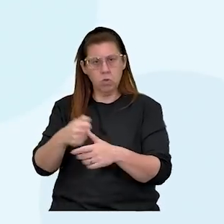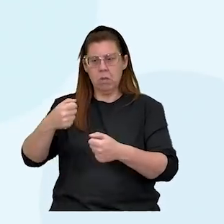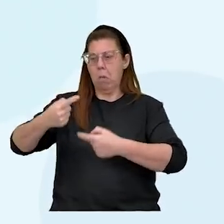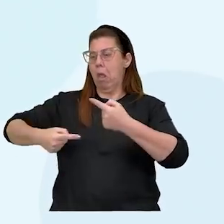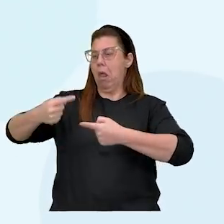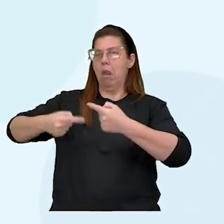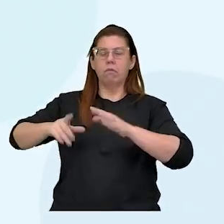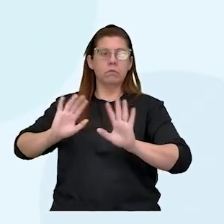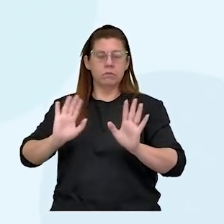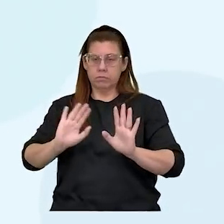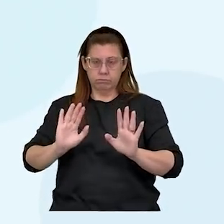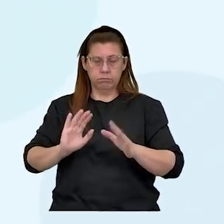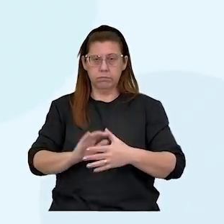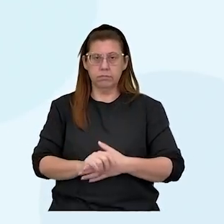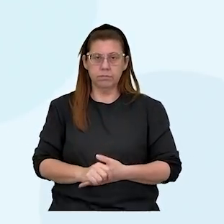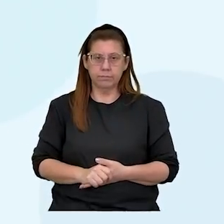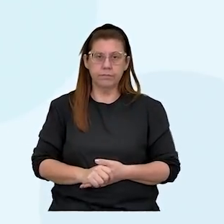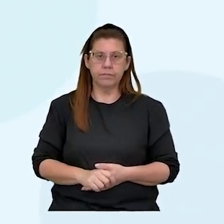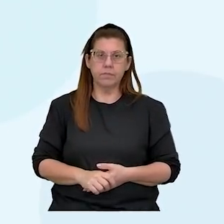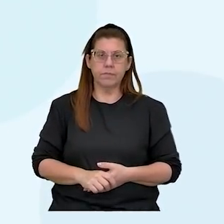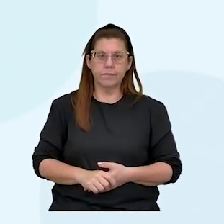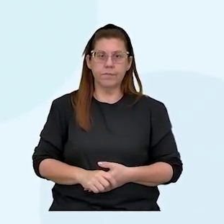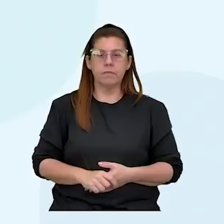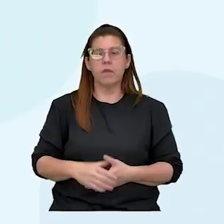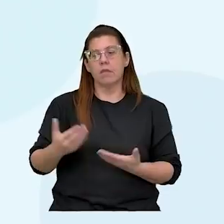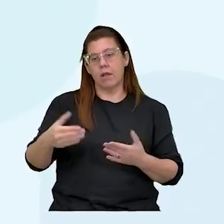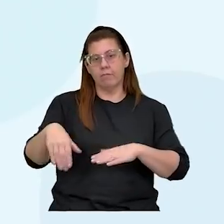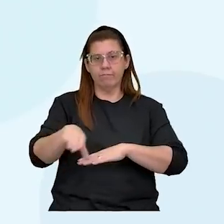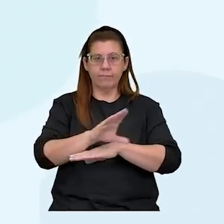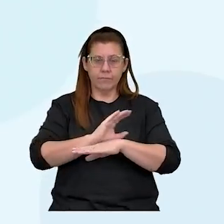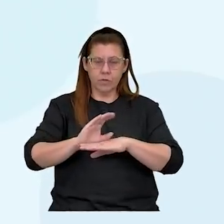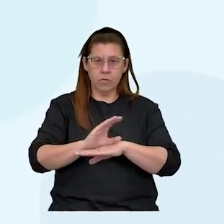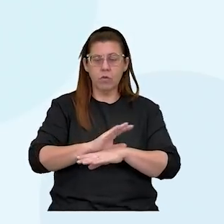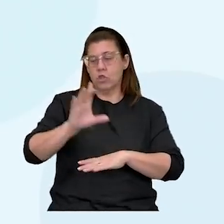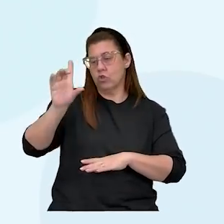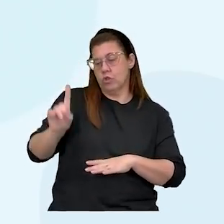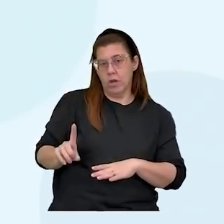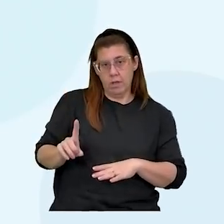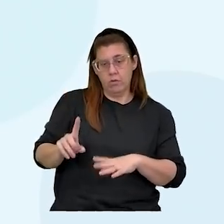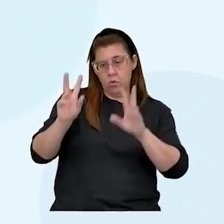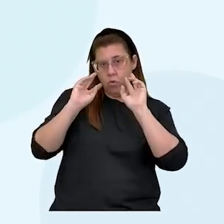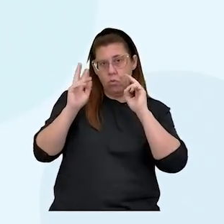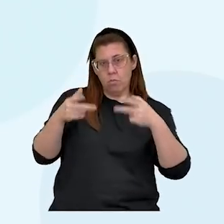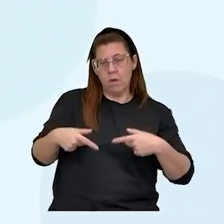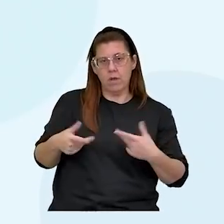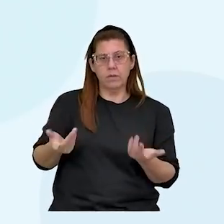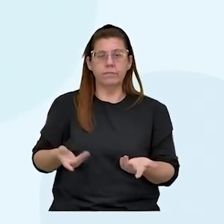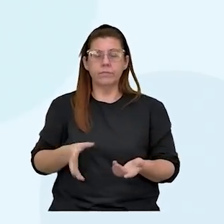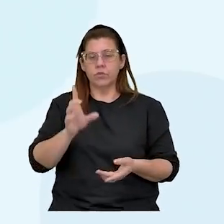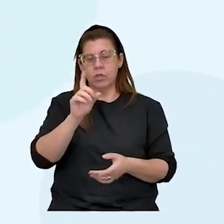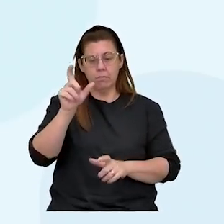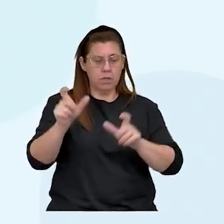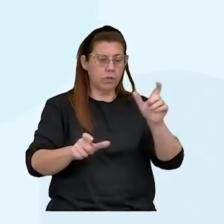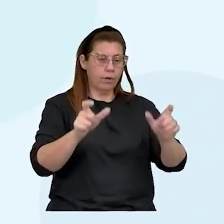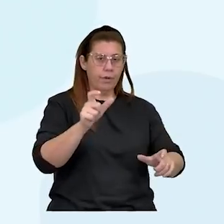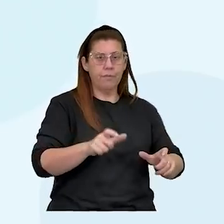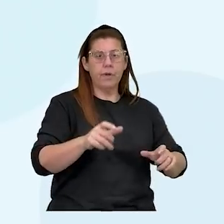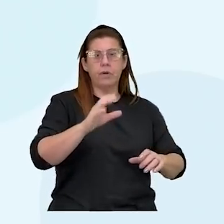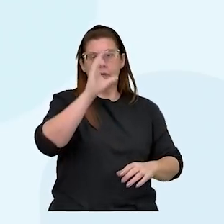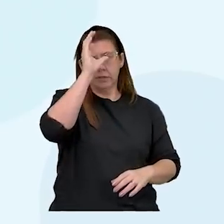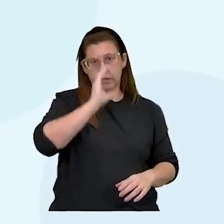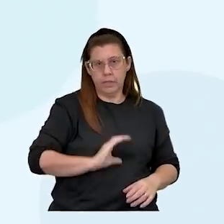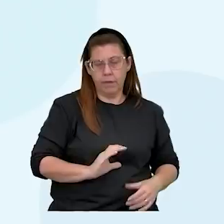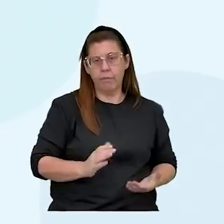discutir. Até entrar na questão aí da Constituição, gente. Quais são os direitos dos seres humanos, quais são os direitos das pessoas, do cidadão?